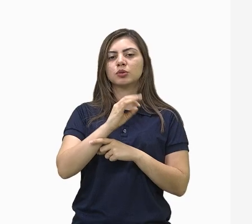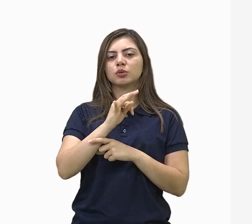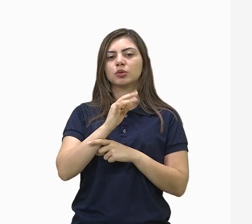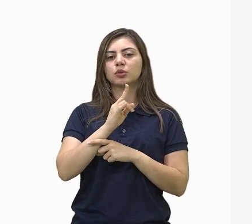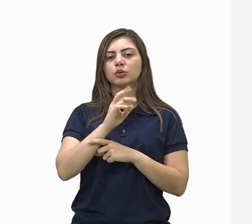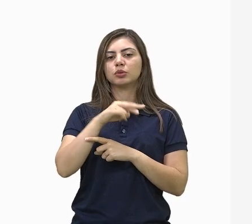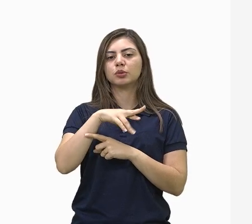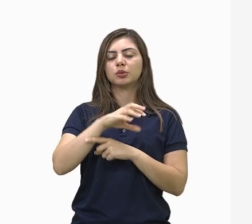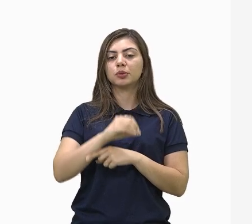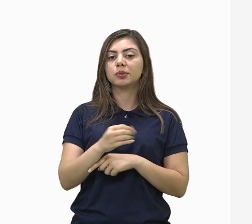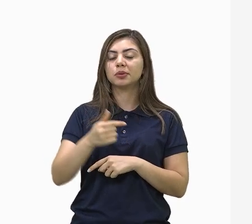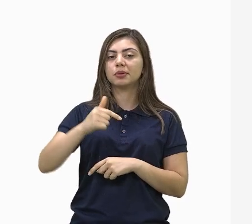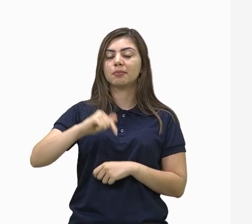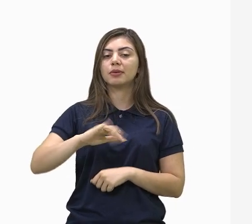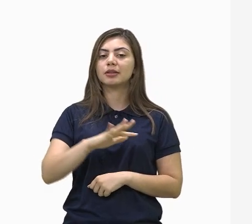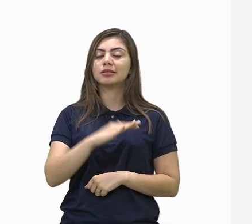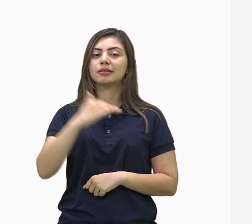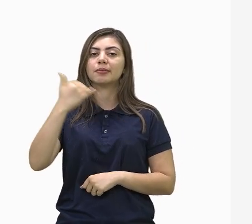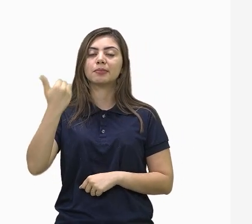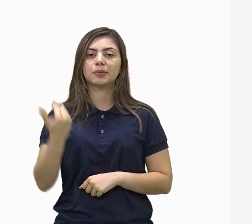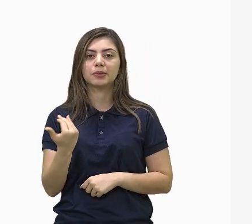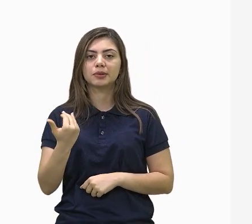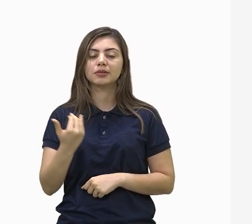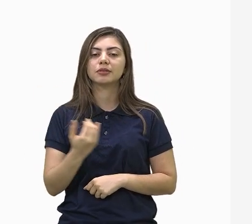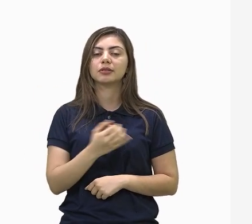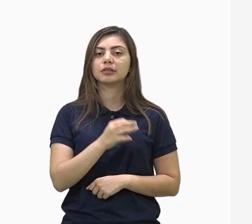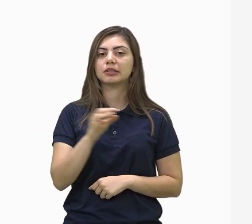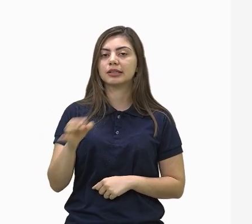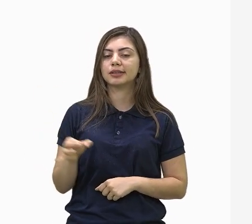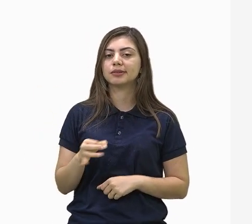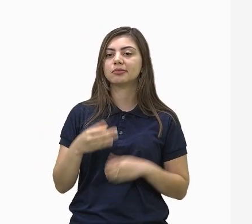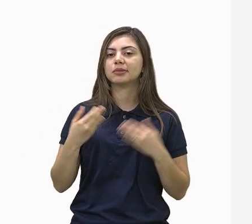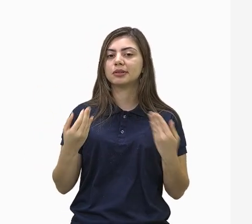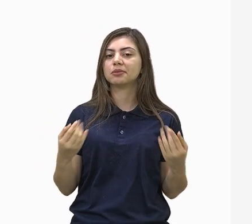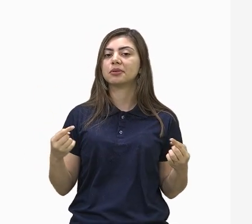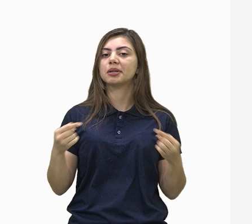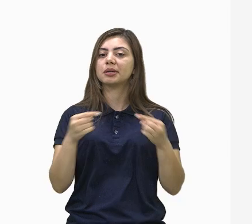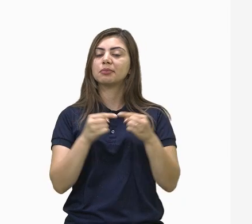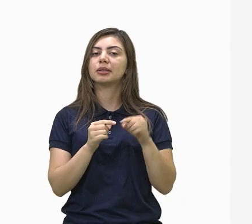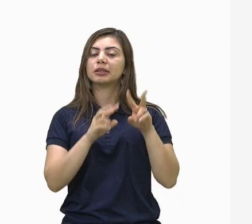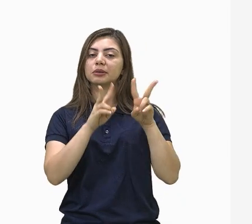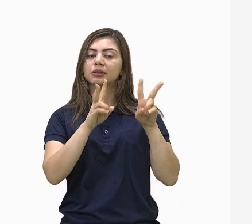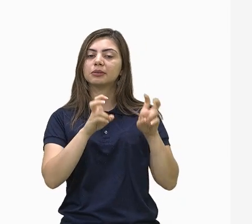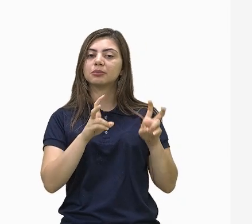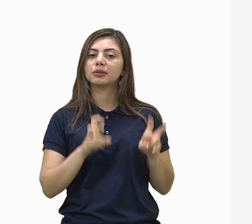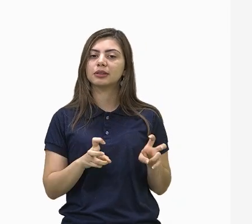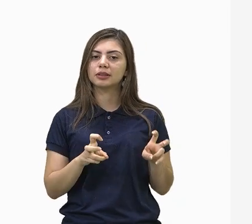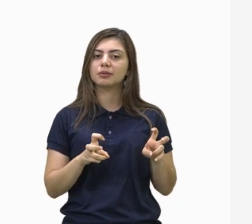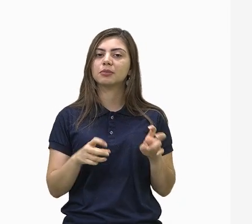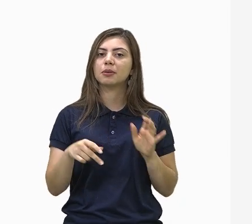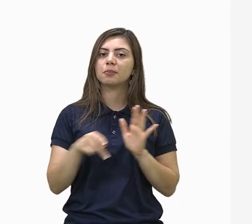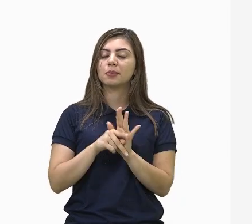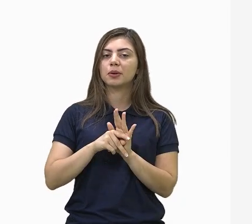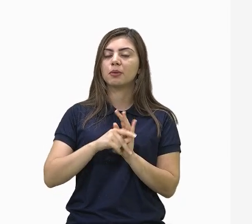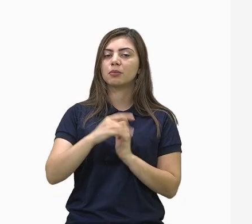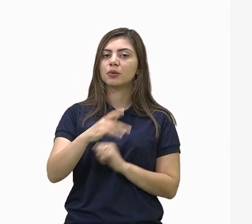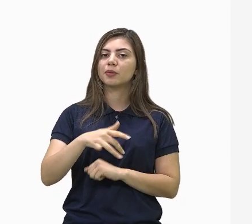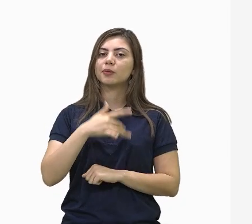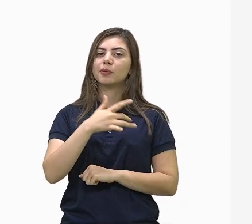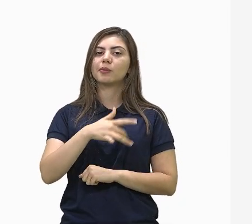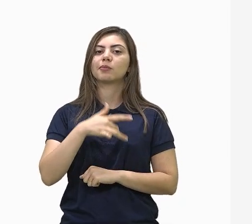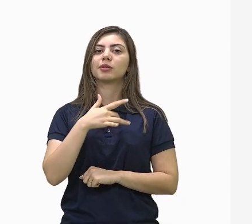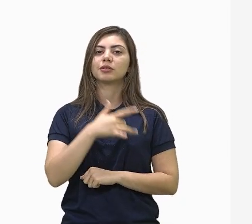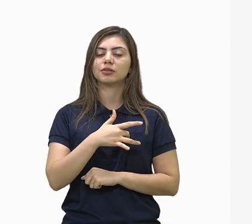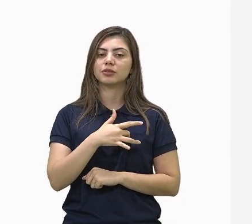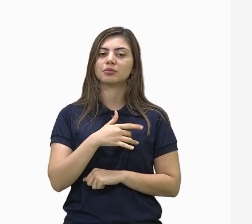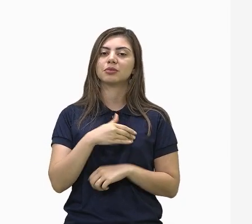desespero, fúnebre, prisma, soturno. Então essa é o significado do ultrarromântico, por